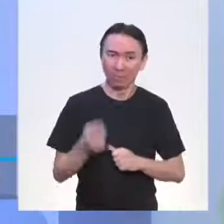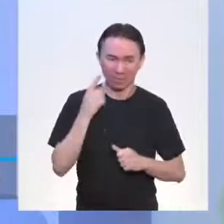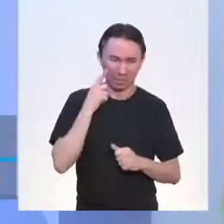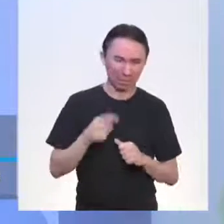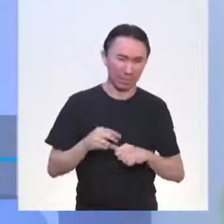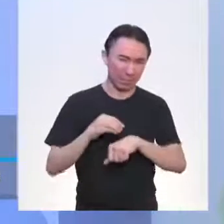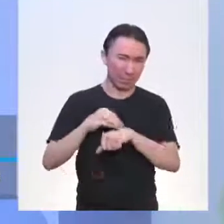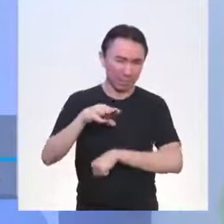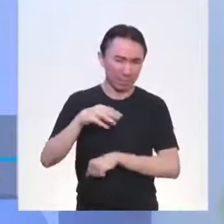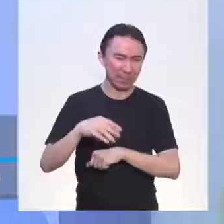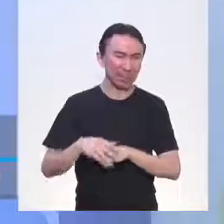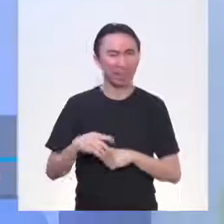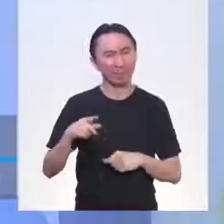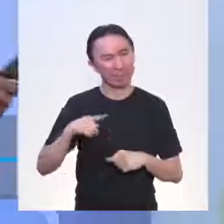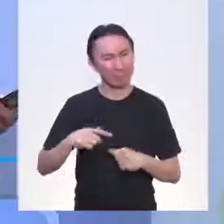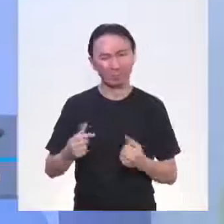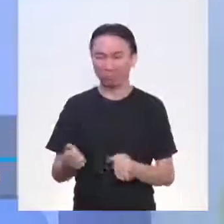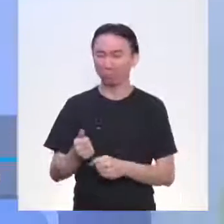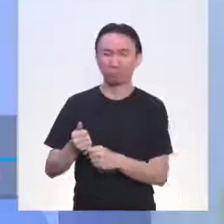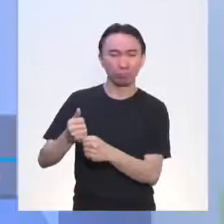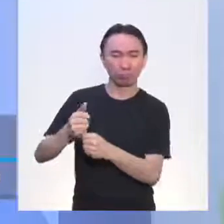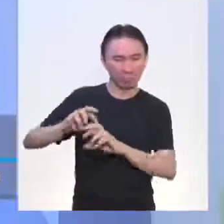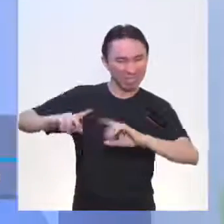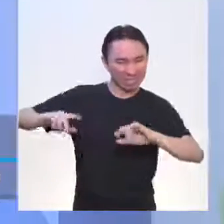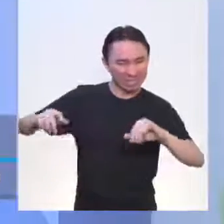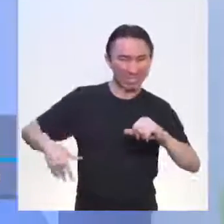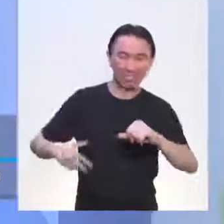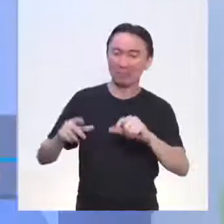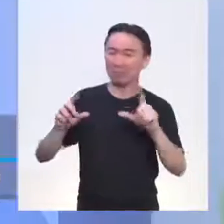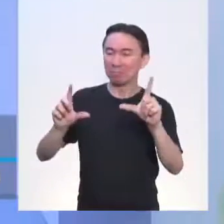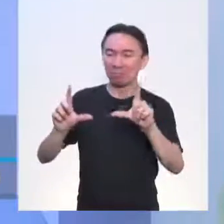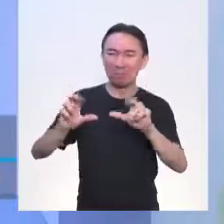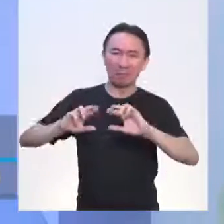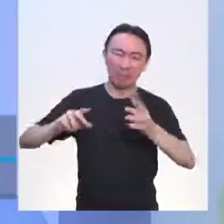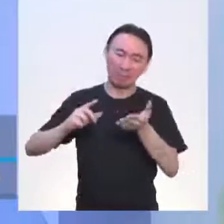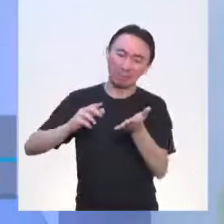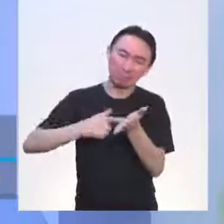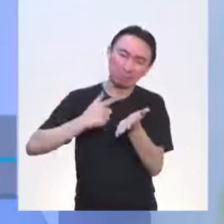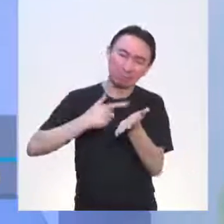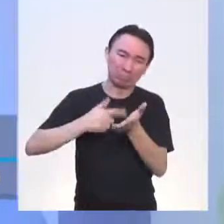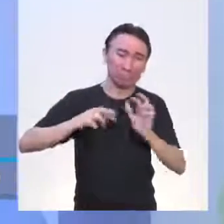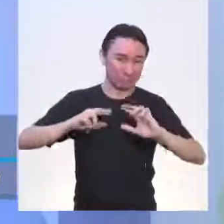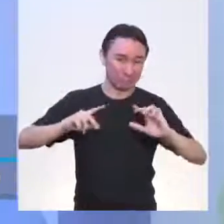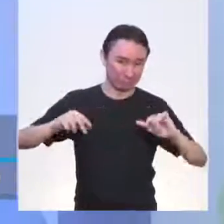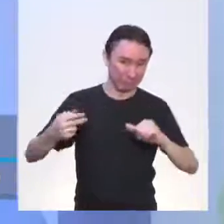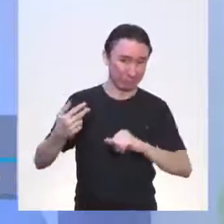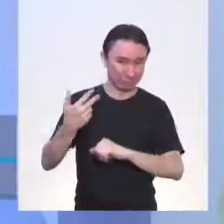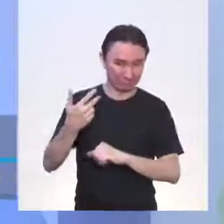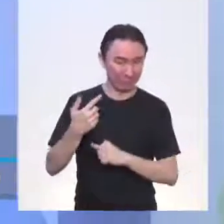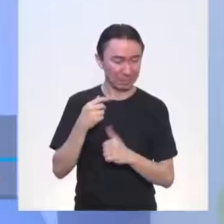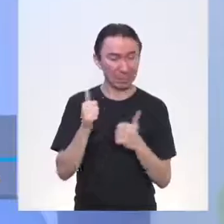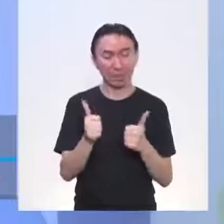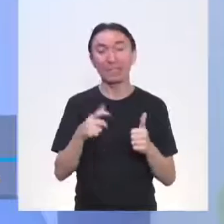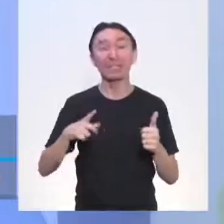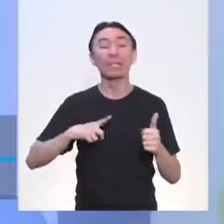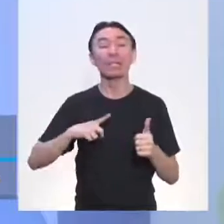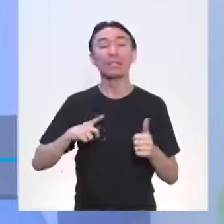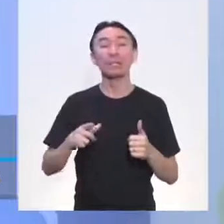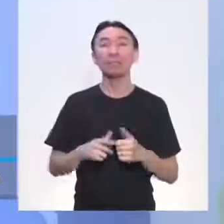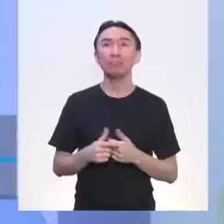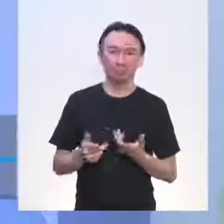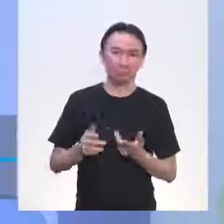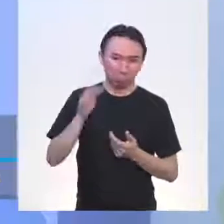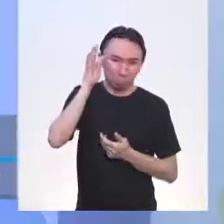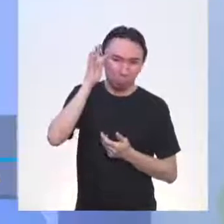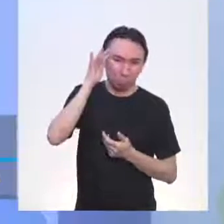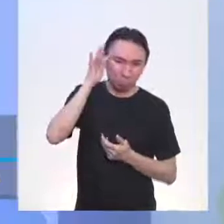aí pelas diversas mídias e telinhas e tal. Existe uma teoria que